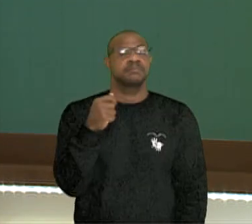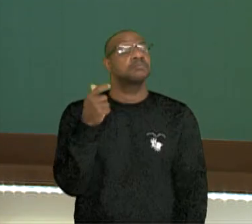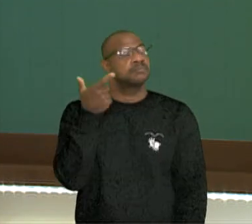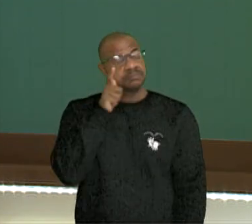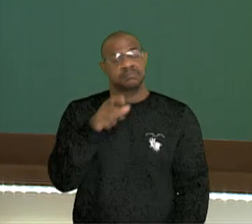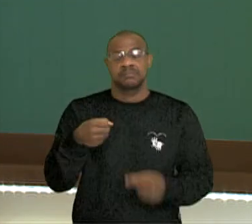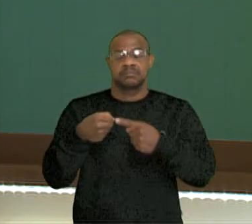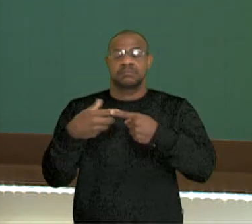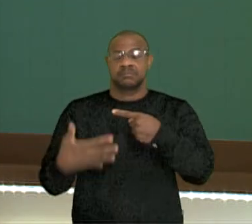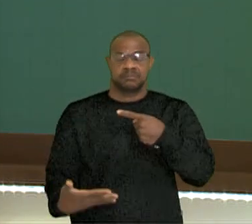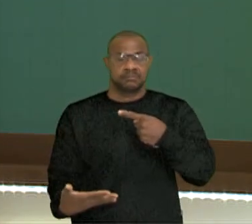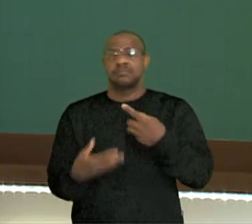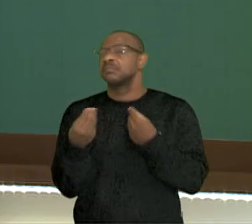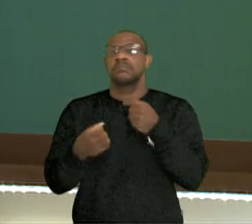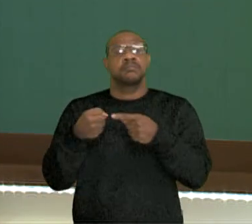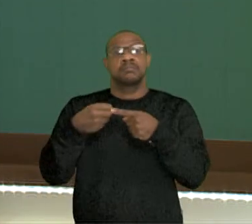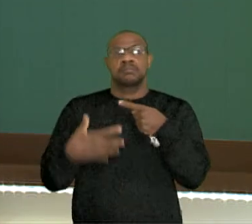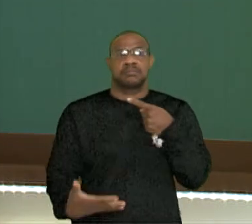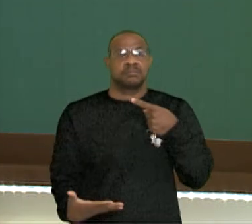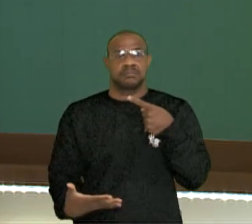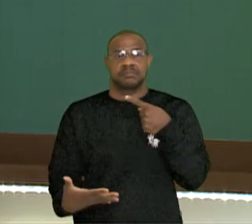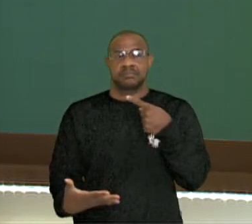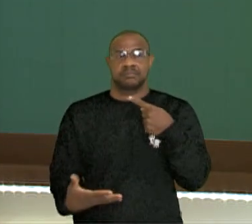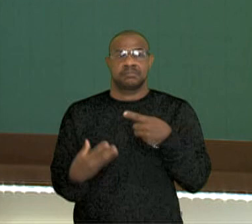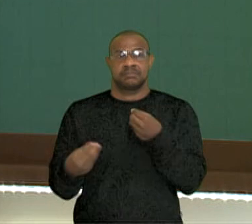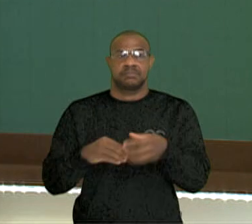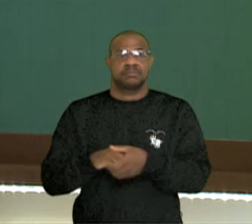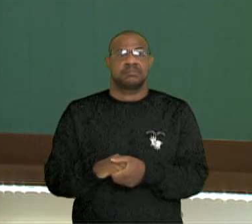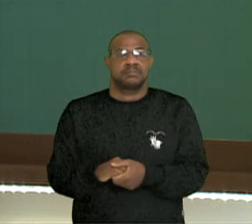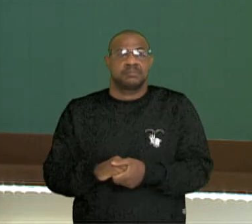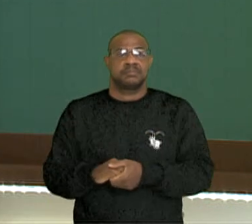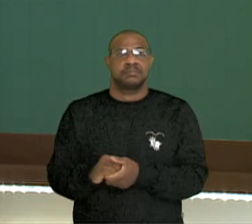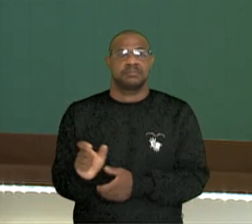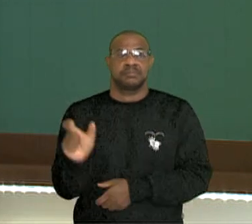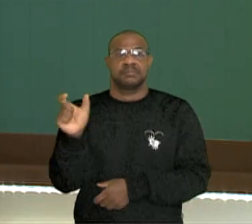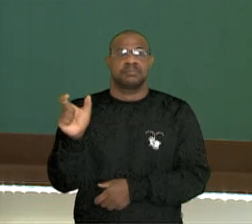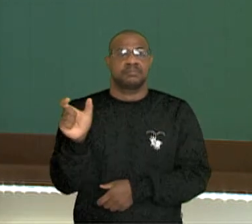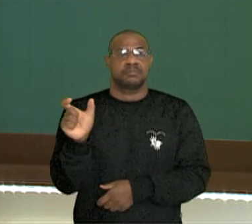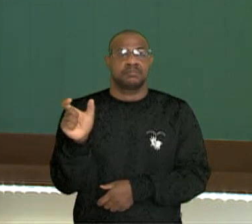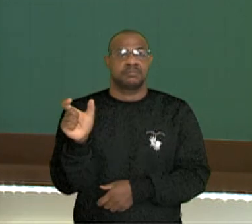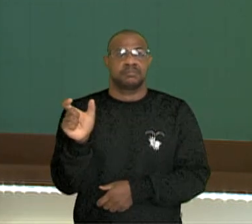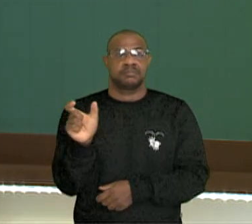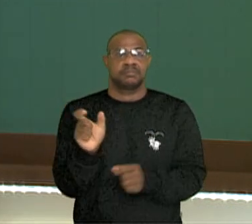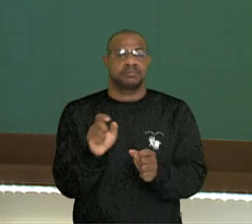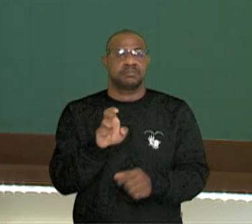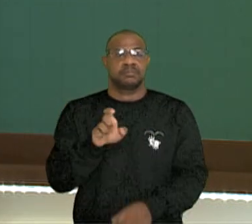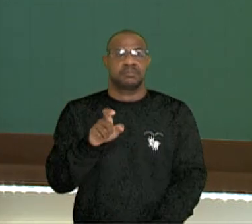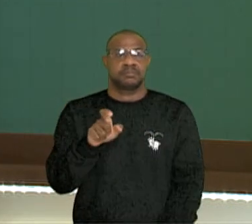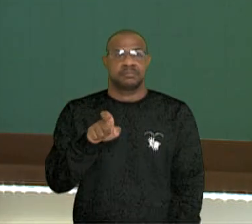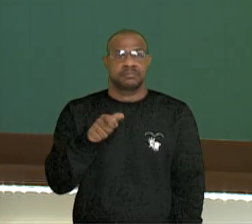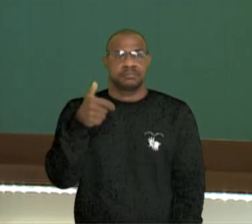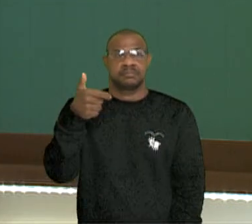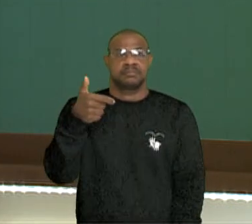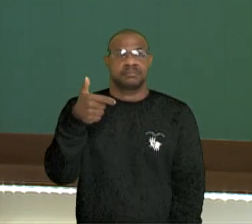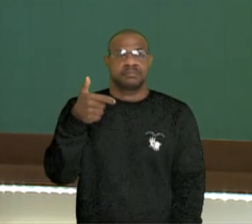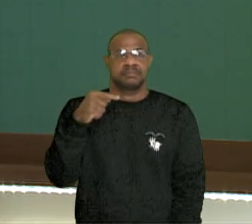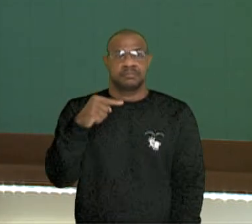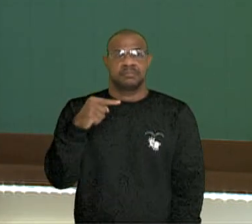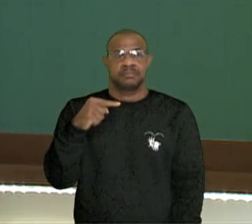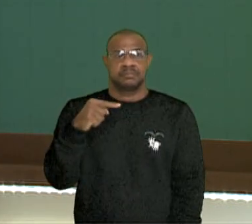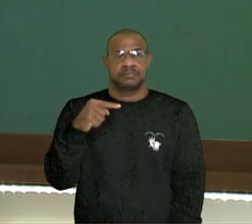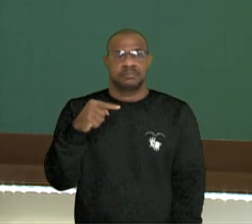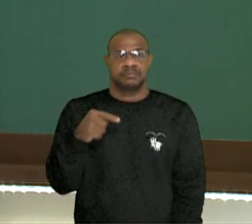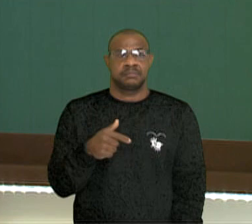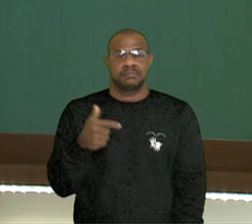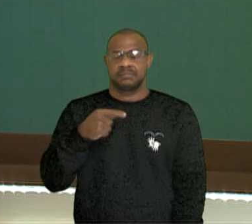fatorar. Como que eu fatoro? Pego o primeiro termo menos o segundo ao quadrado. E acabou. Assim, bem